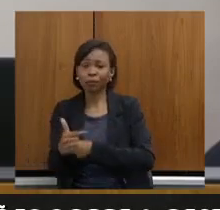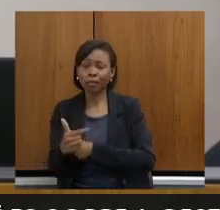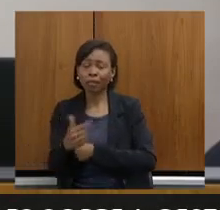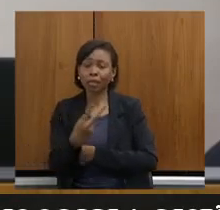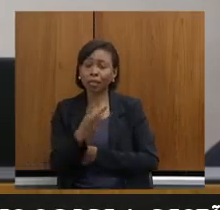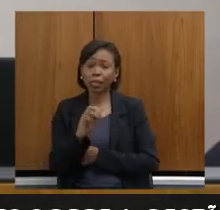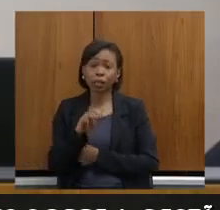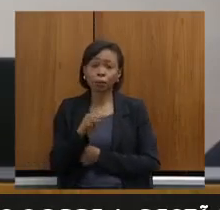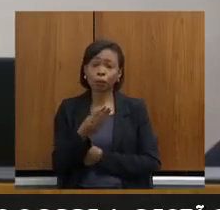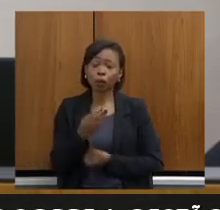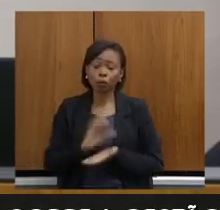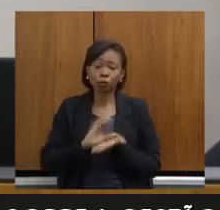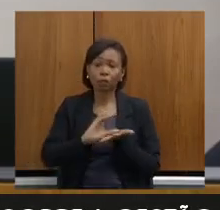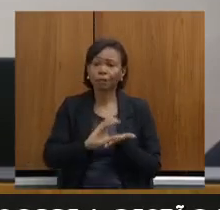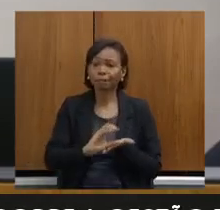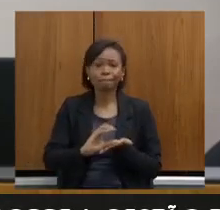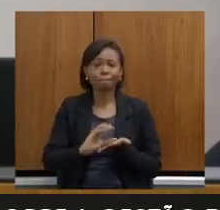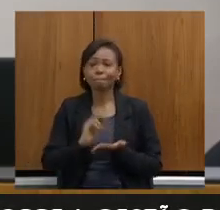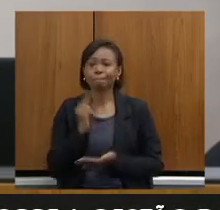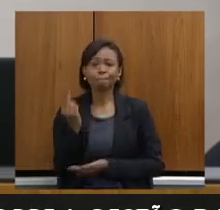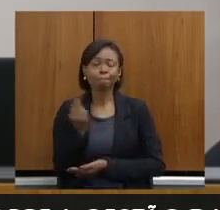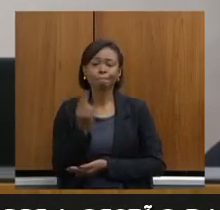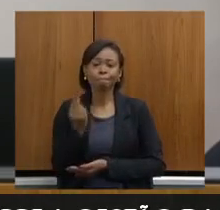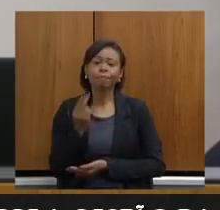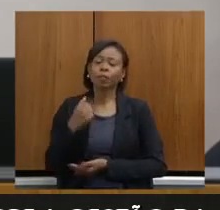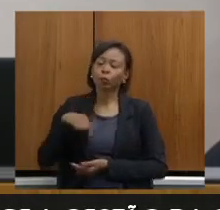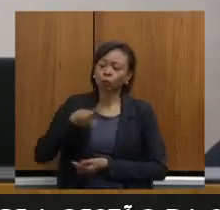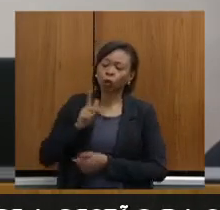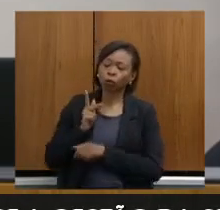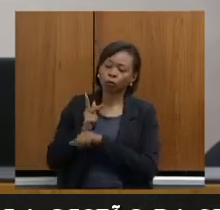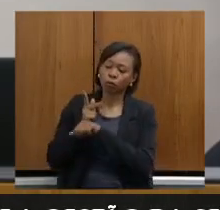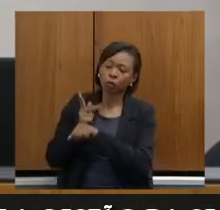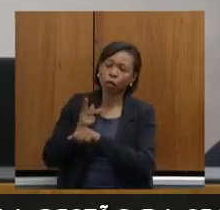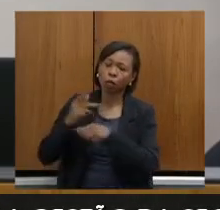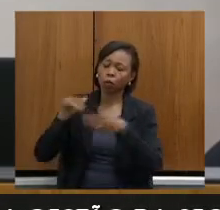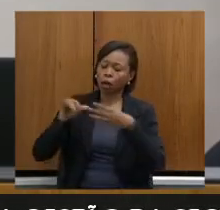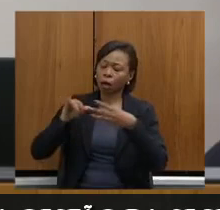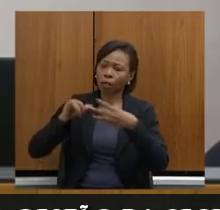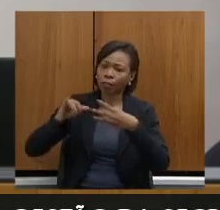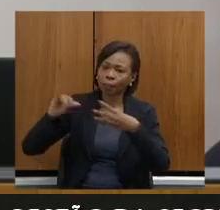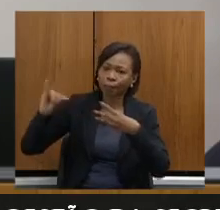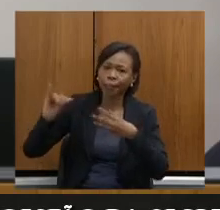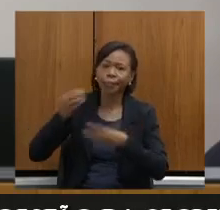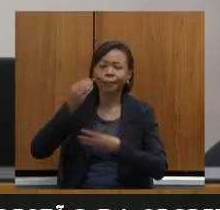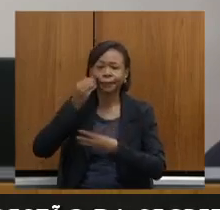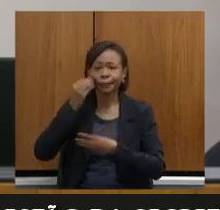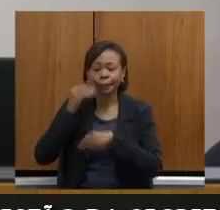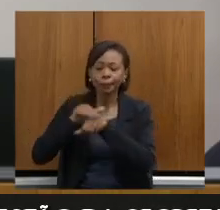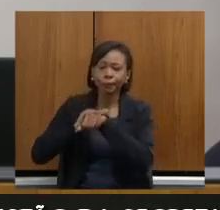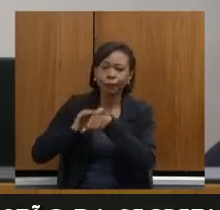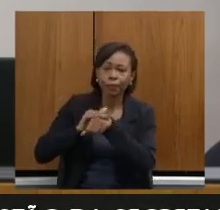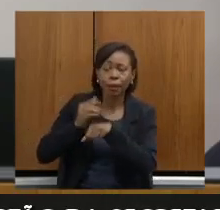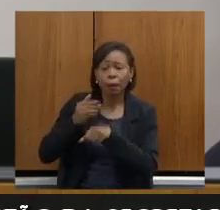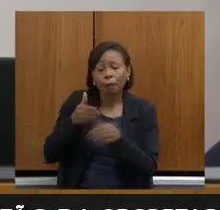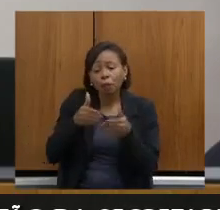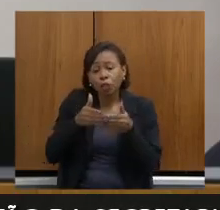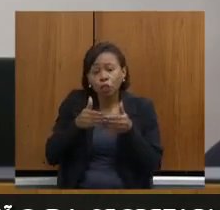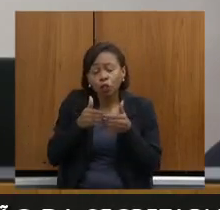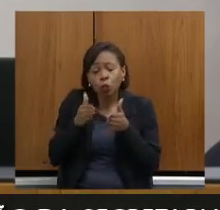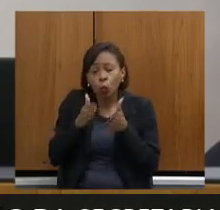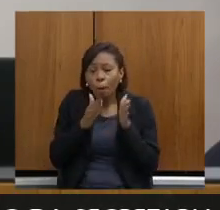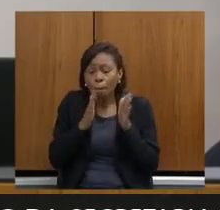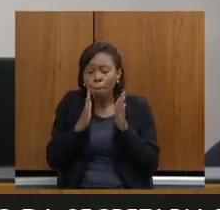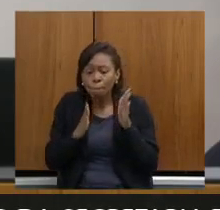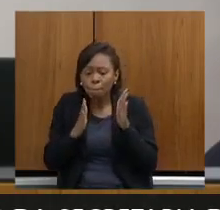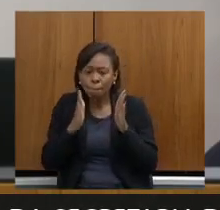nós procuramos a Cemig tentamos conversar pedir um pouco uns dias de prazo parece que 365